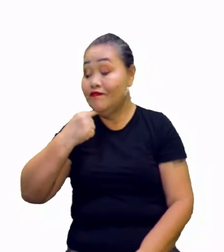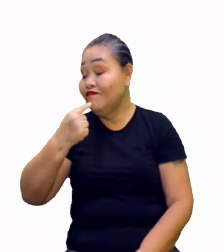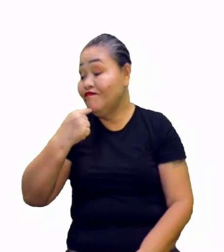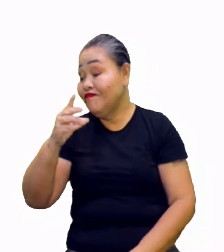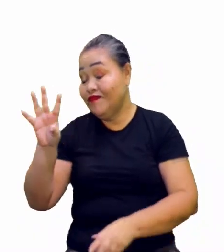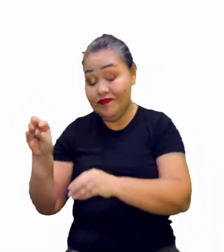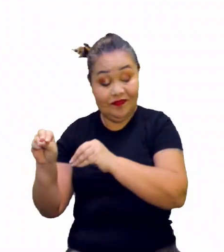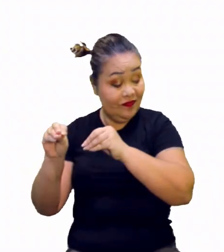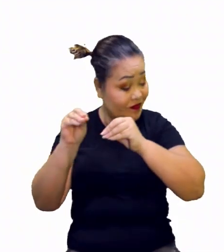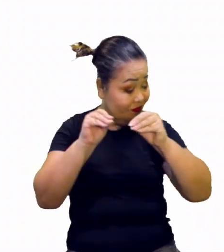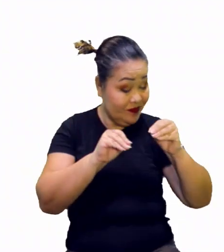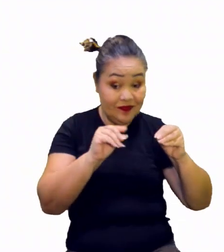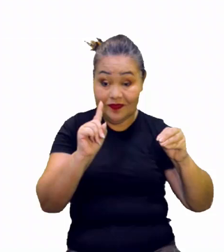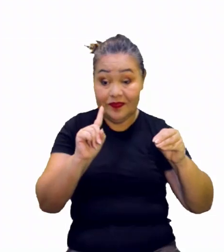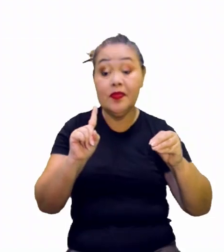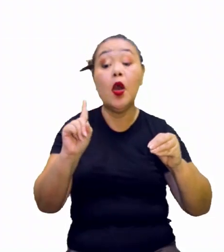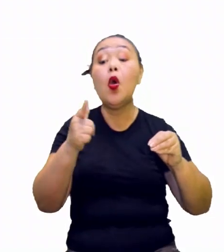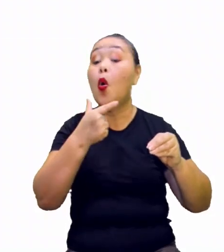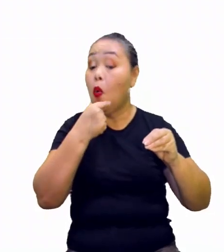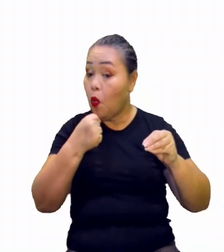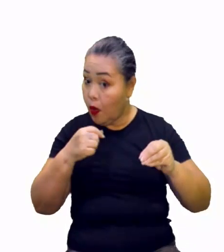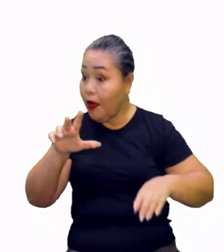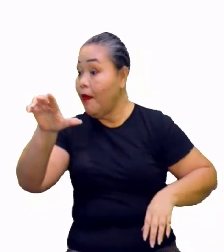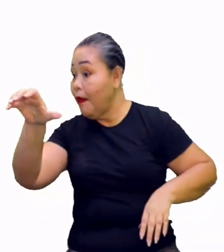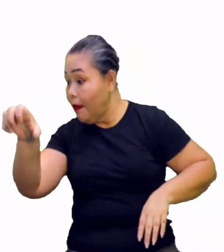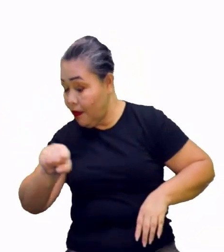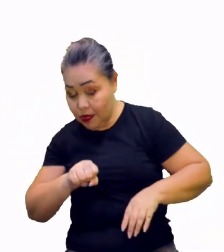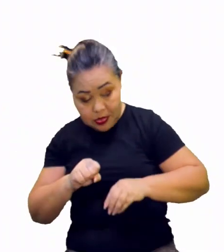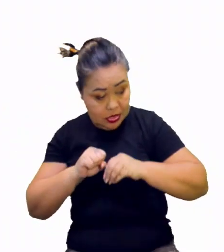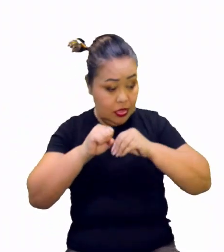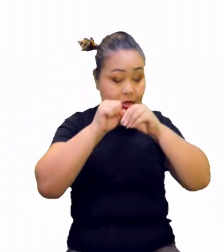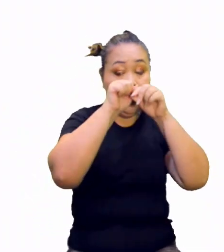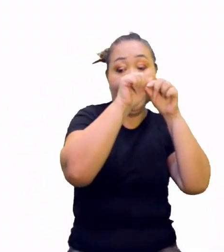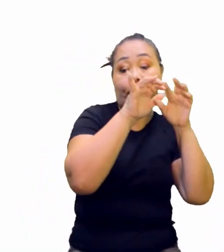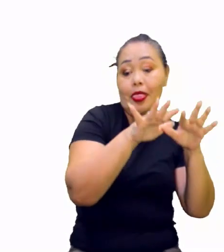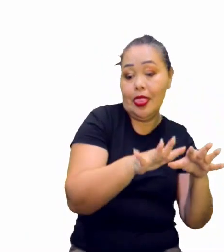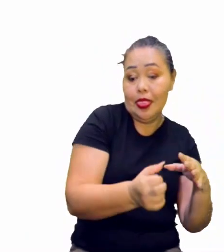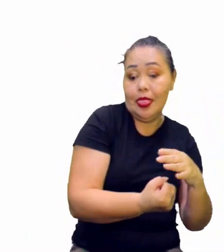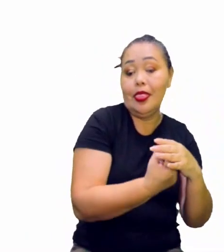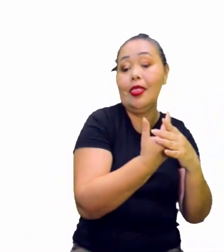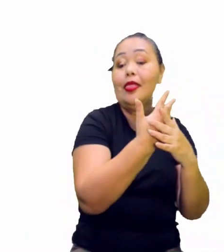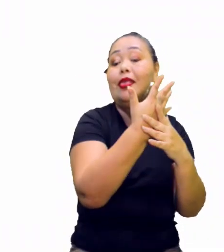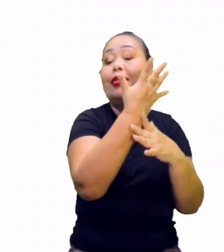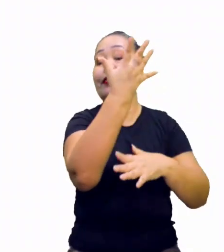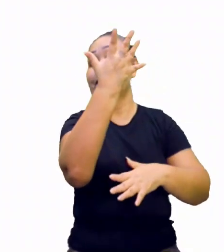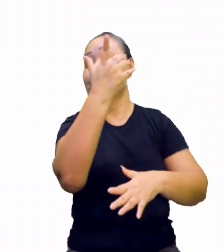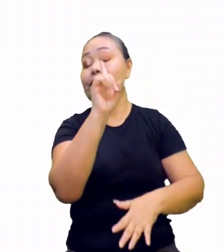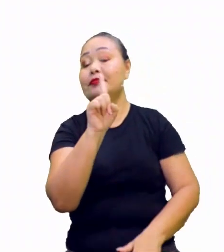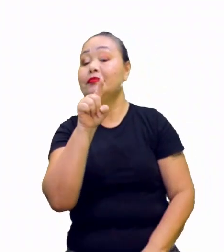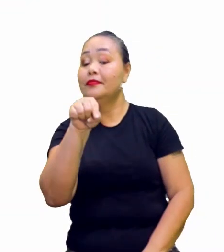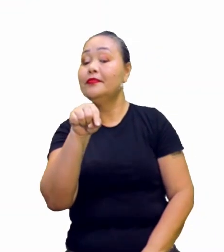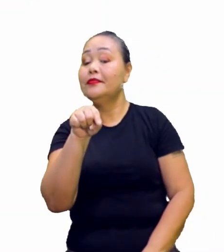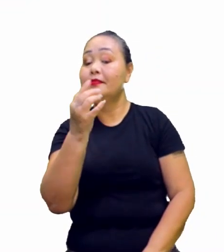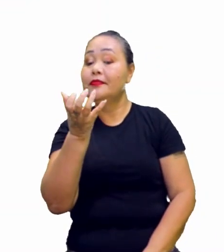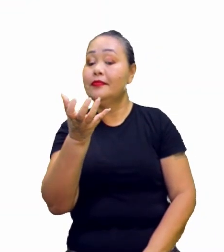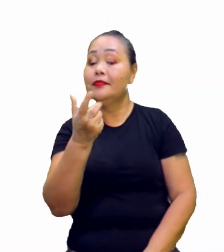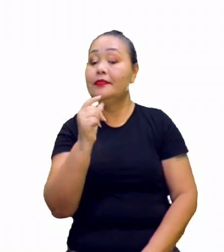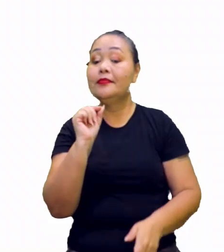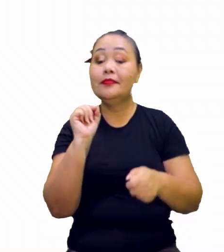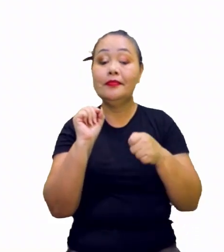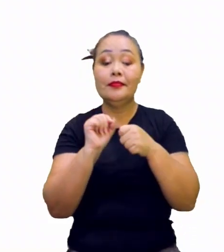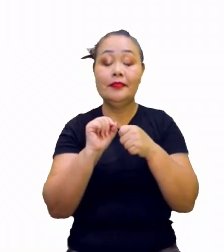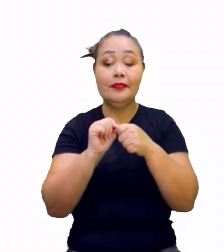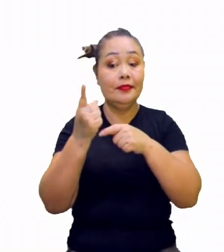viabilidade de propagação dele, heterogeneidade, produção. A não ser que você realize o que eu falei lá